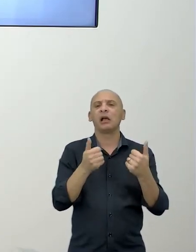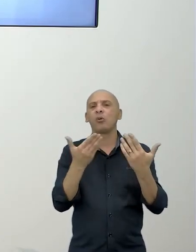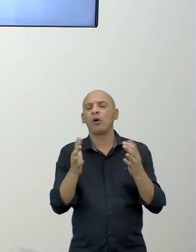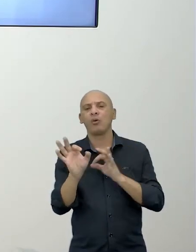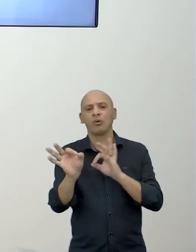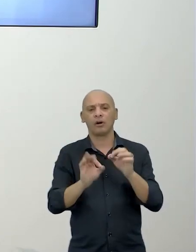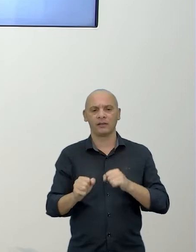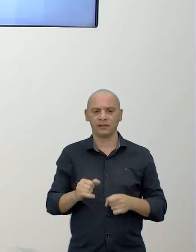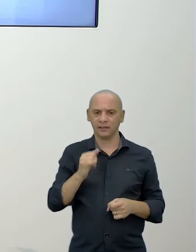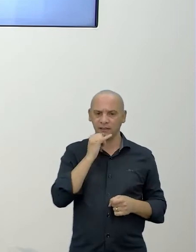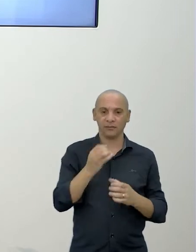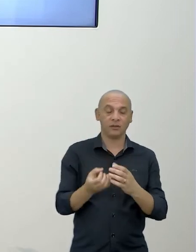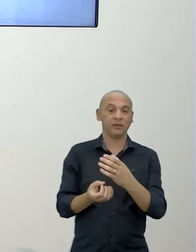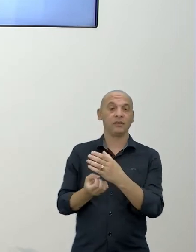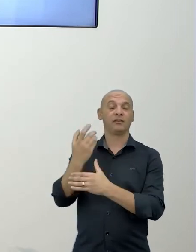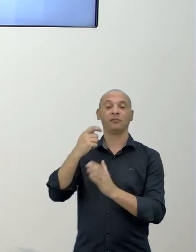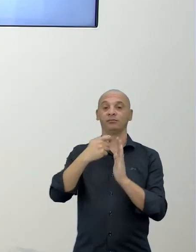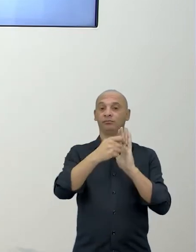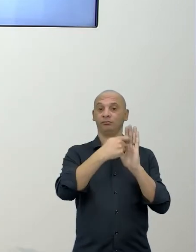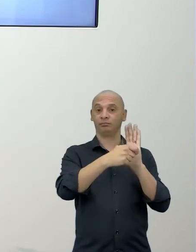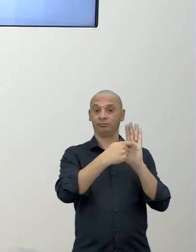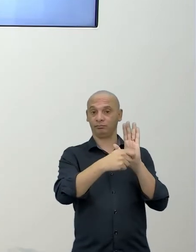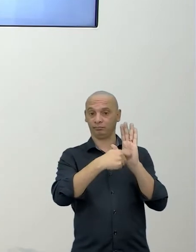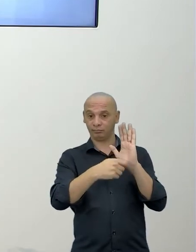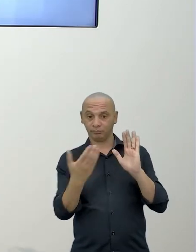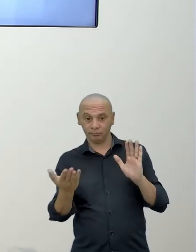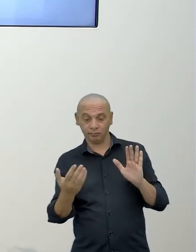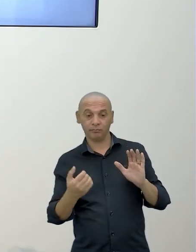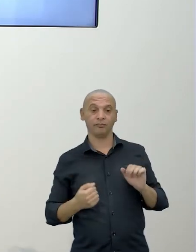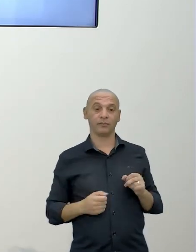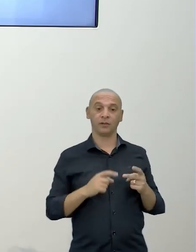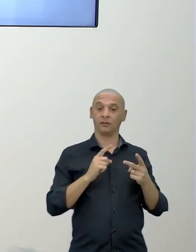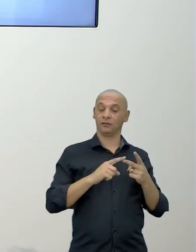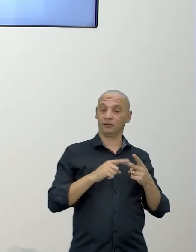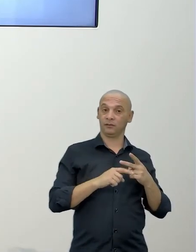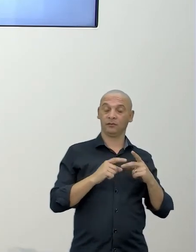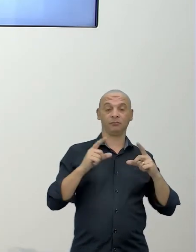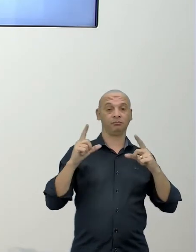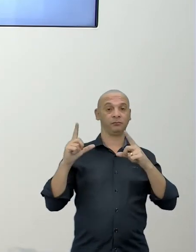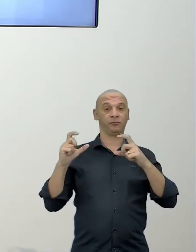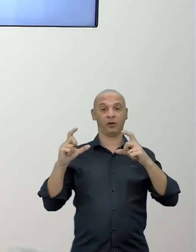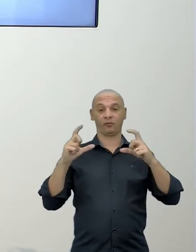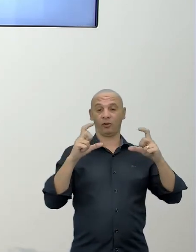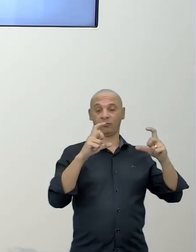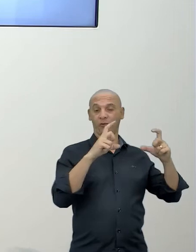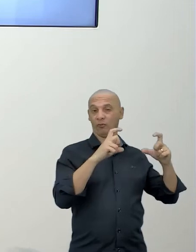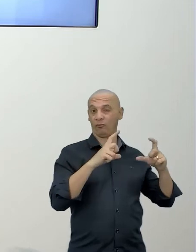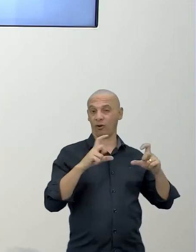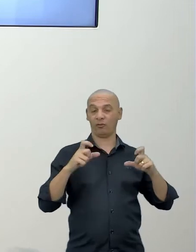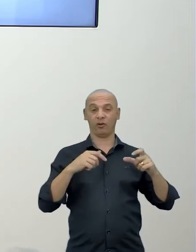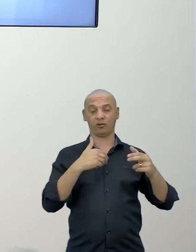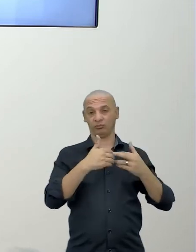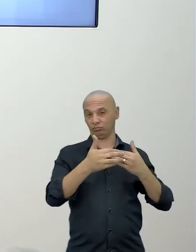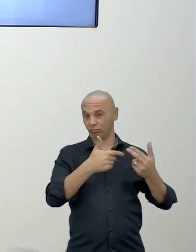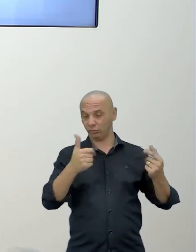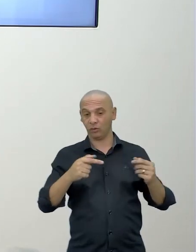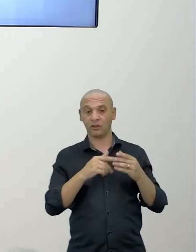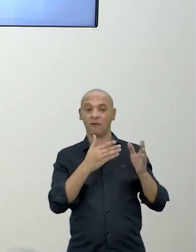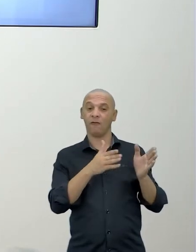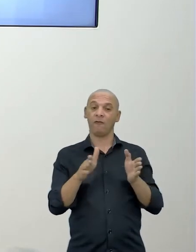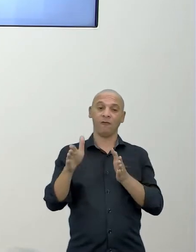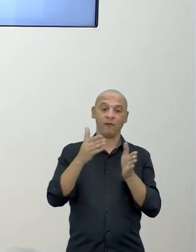os objetivos para ajudar a resolver, e aí você vai ver as técnicas que você precisa. Então, você vai produzir anotações de